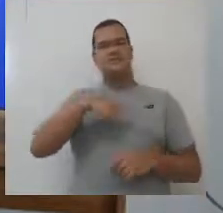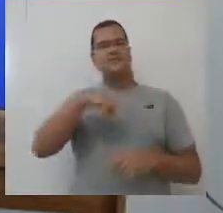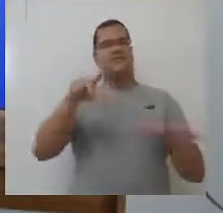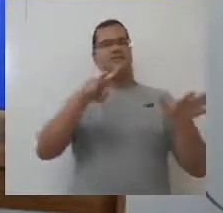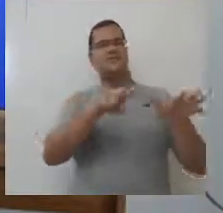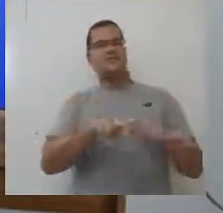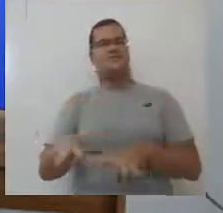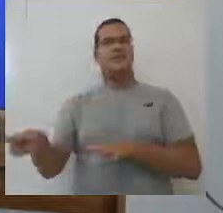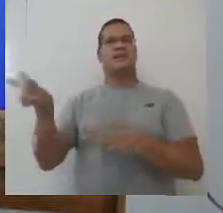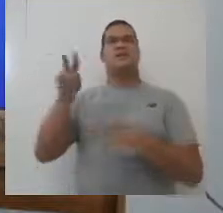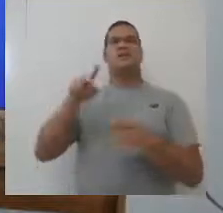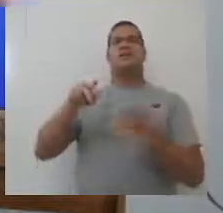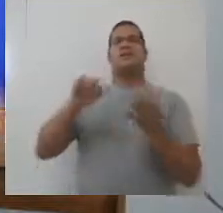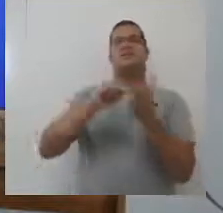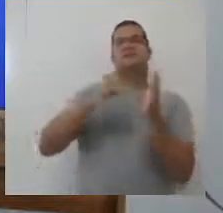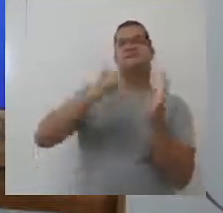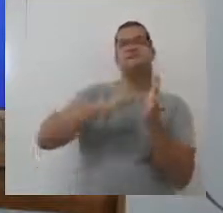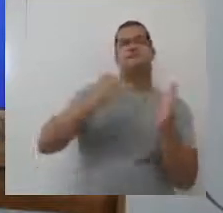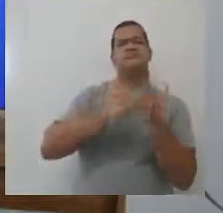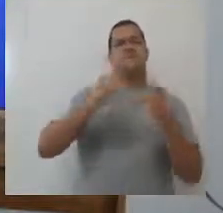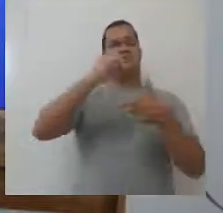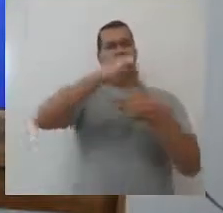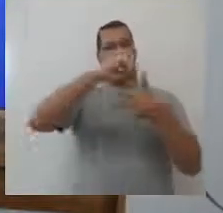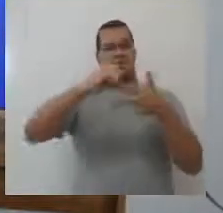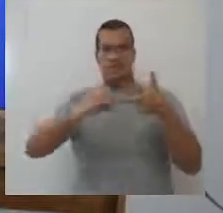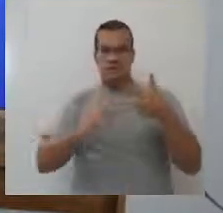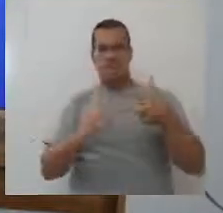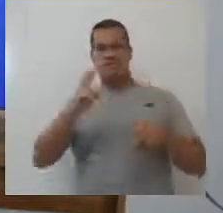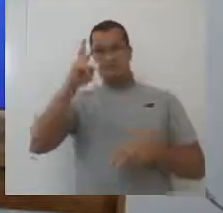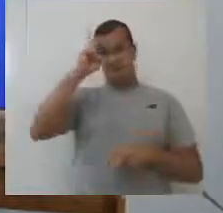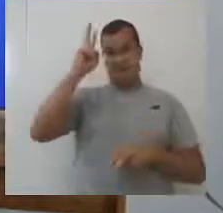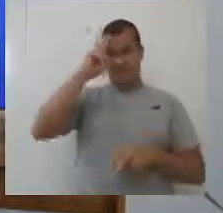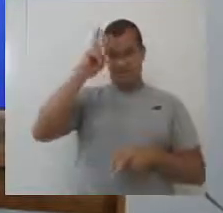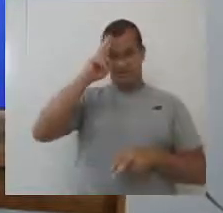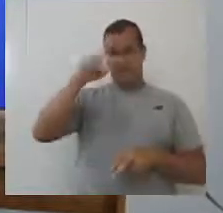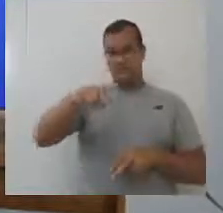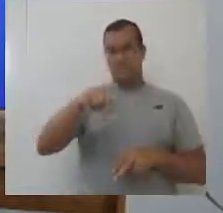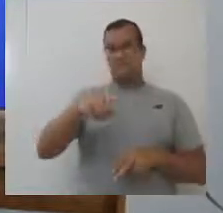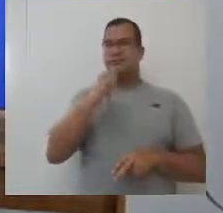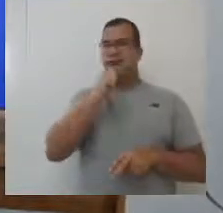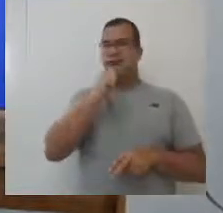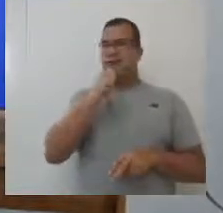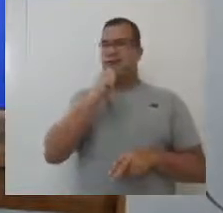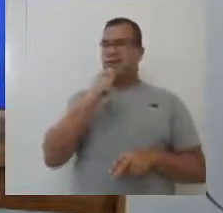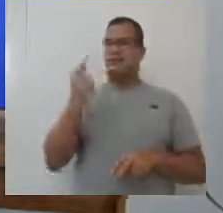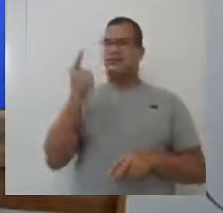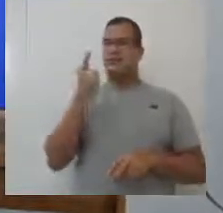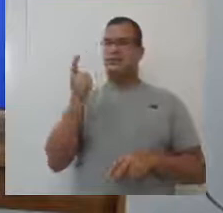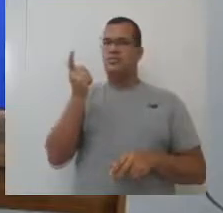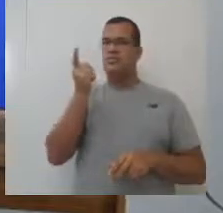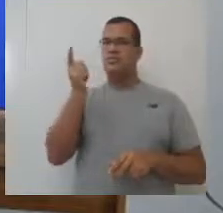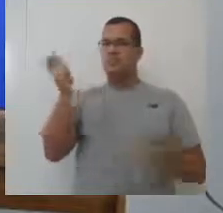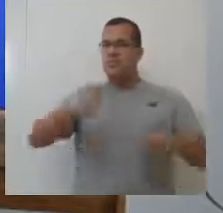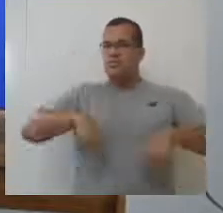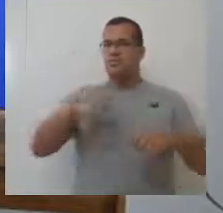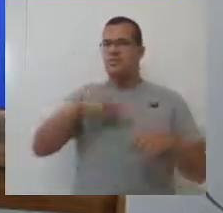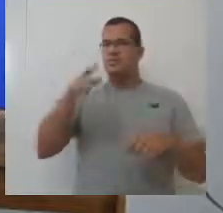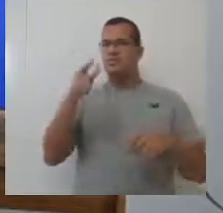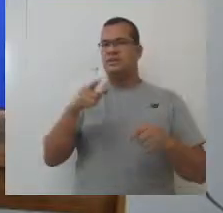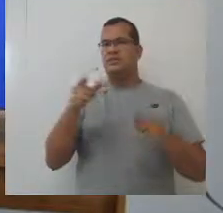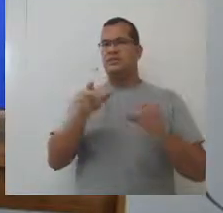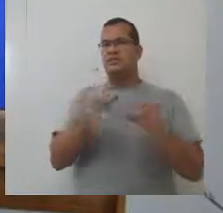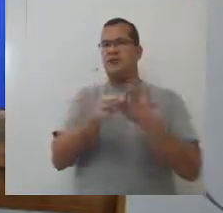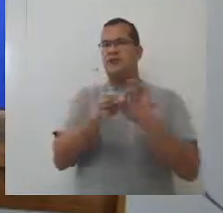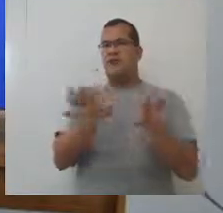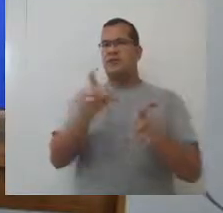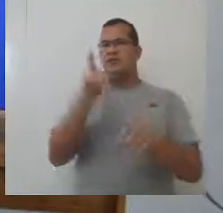aí de semana de inscrição de Enem, né? Lembrem que o Enem começou ontem, tá? Pra quem não pegou a isenção, por favor, tentem fazer logo pra evitar